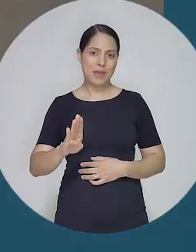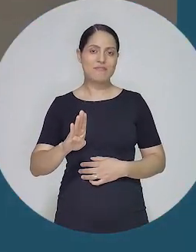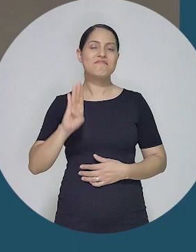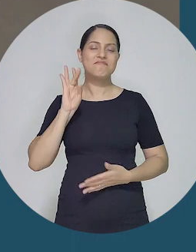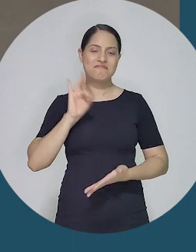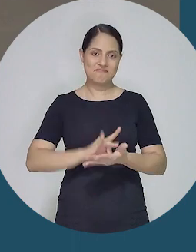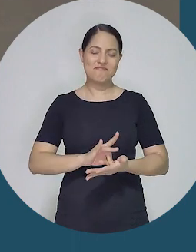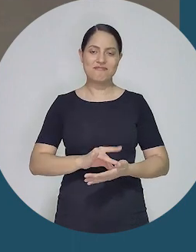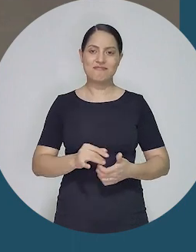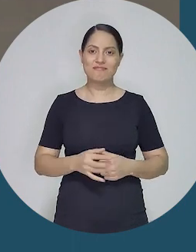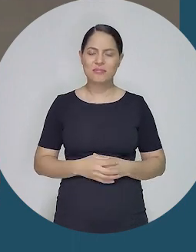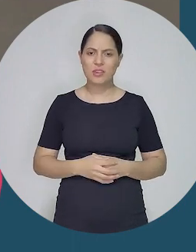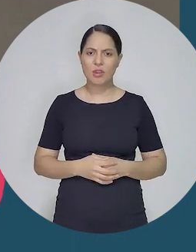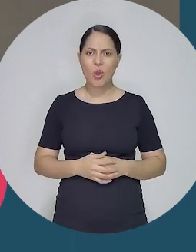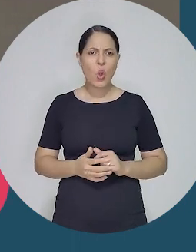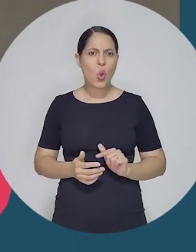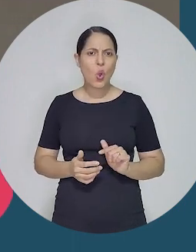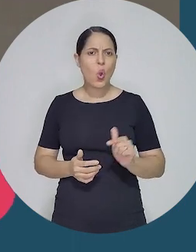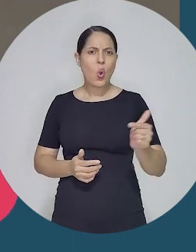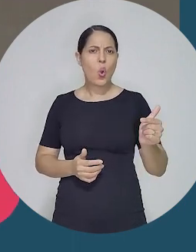ordem. Eu nunca tive